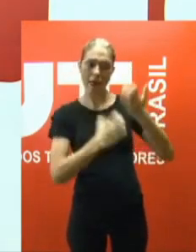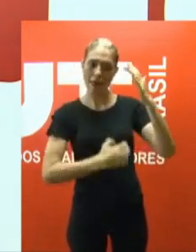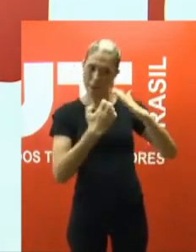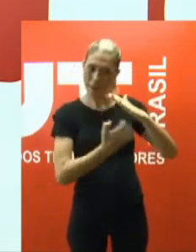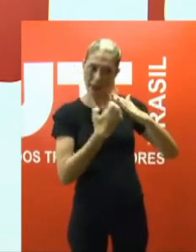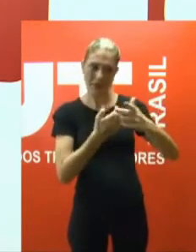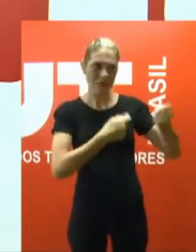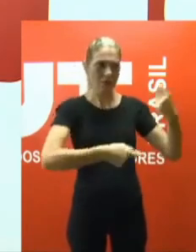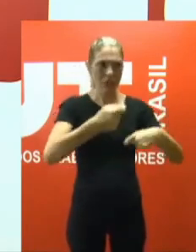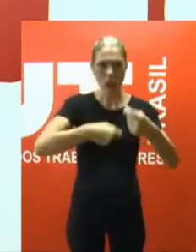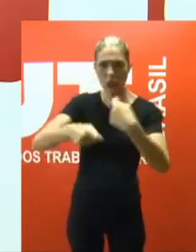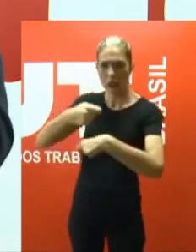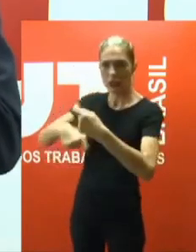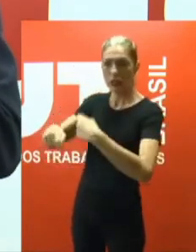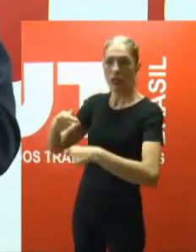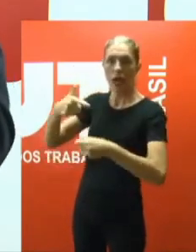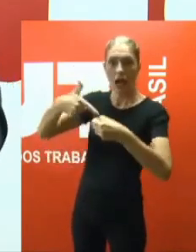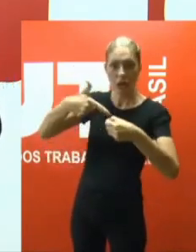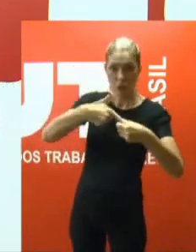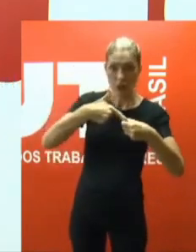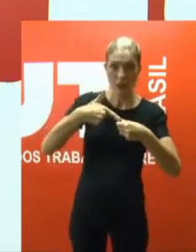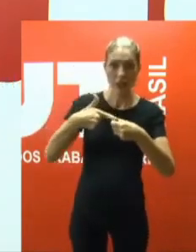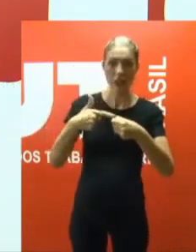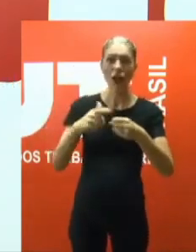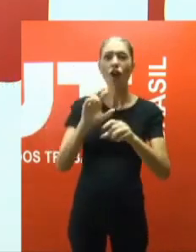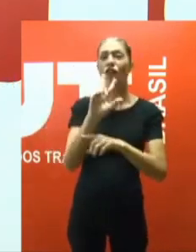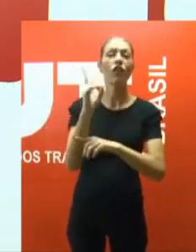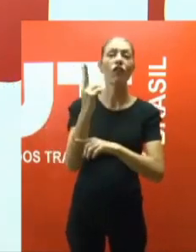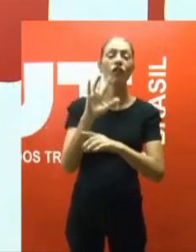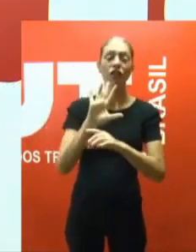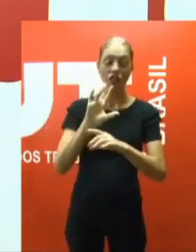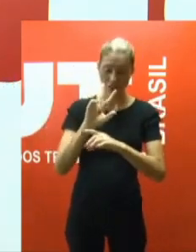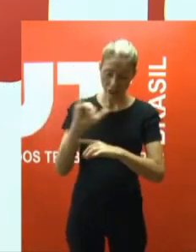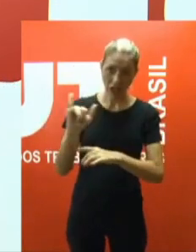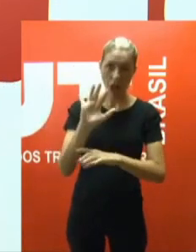em gasolina, a tendência natural era o preço baixar.